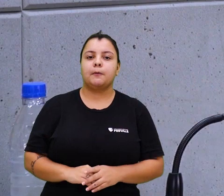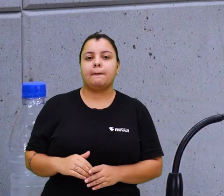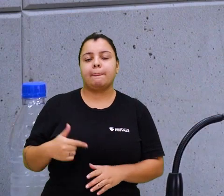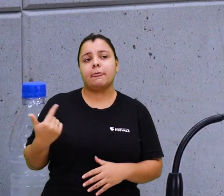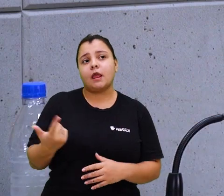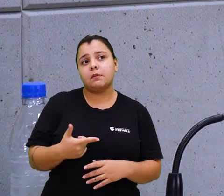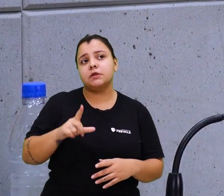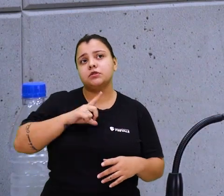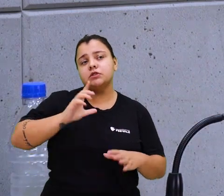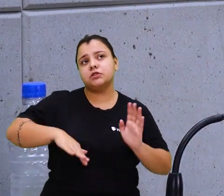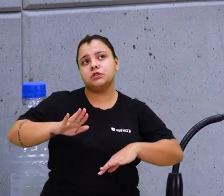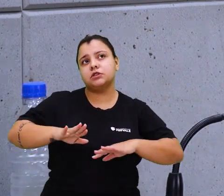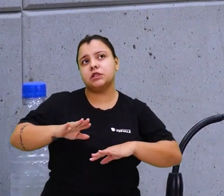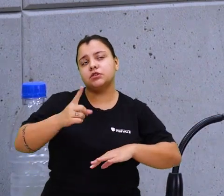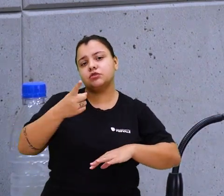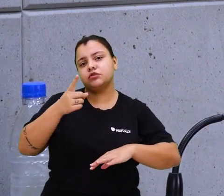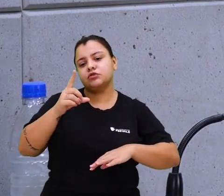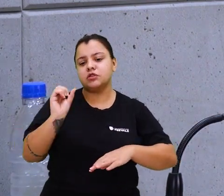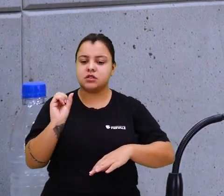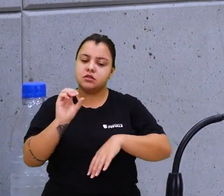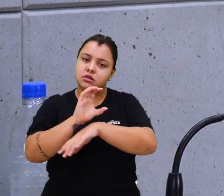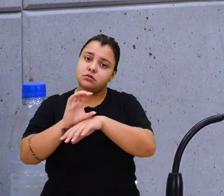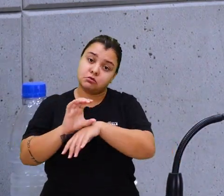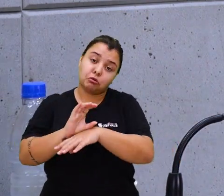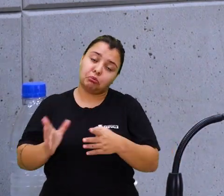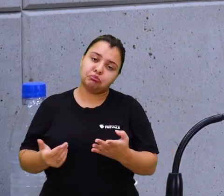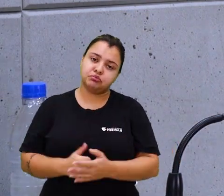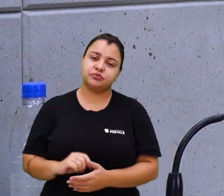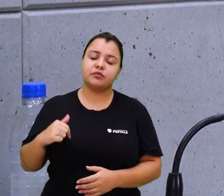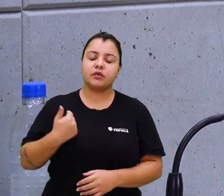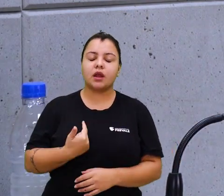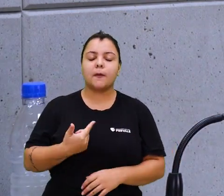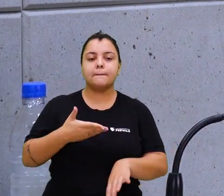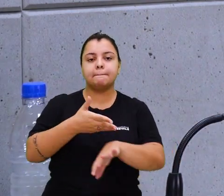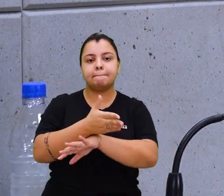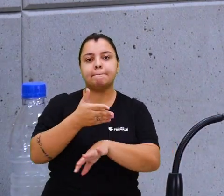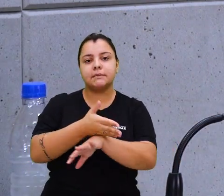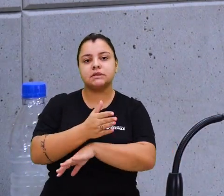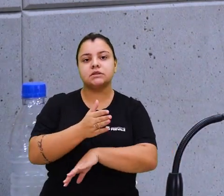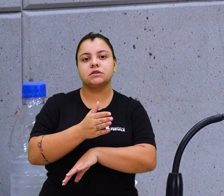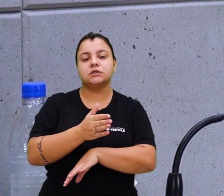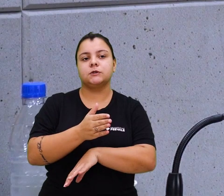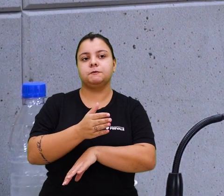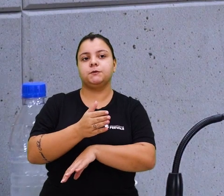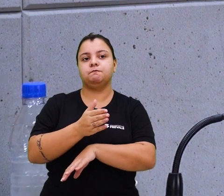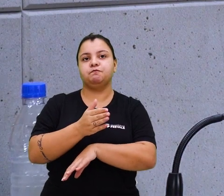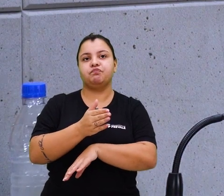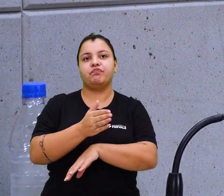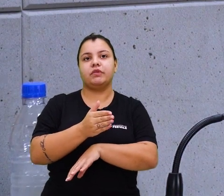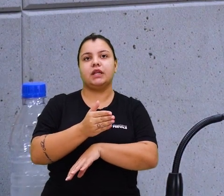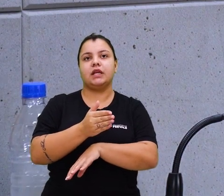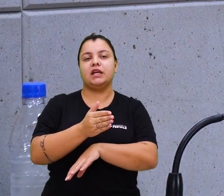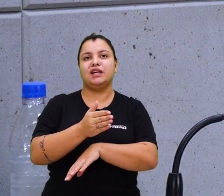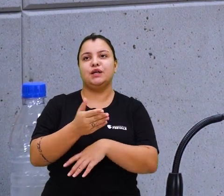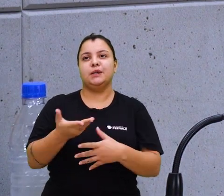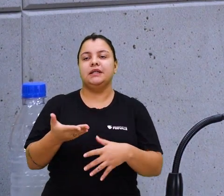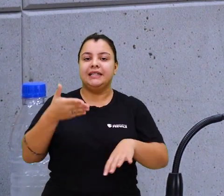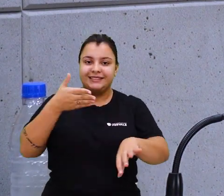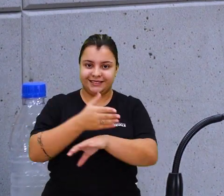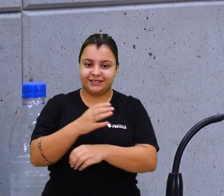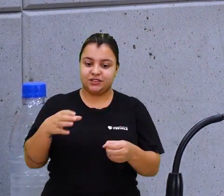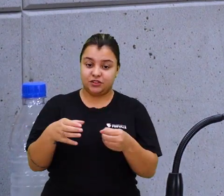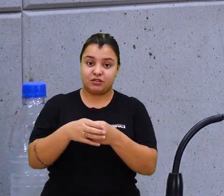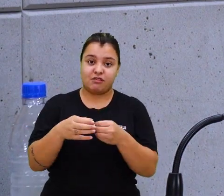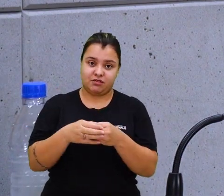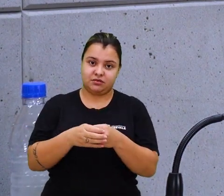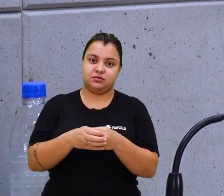dia a gente tem 16 cursos né e eu participo da do ingresso de cotas né